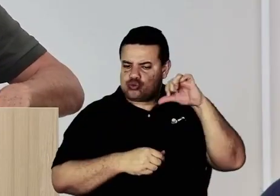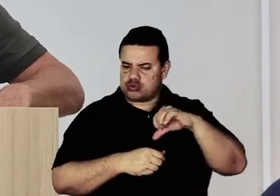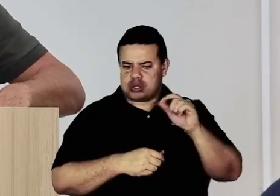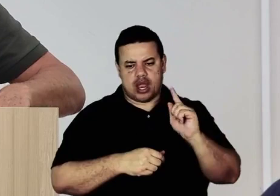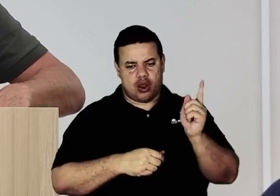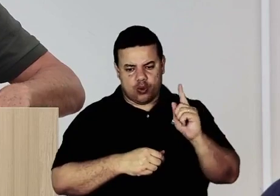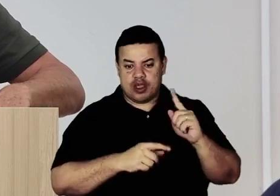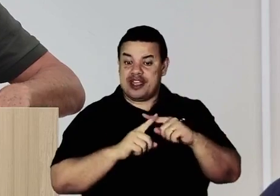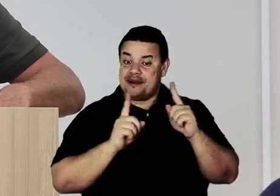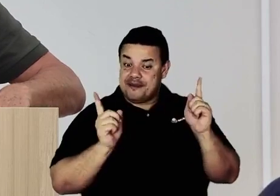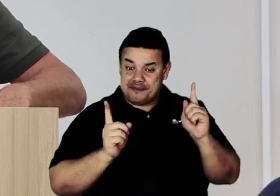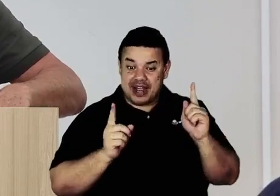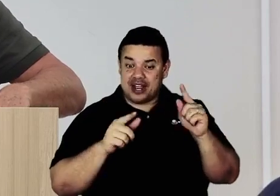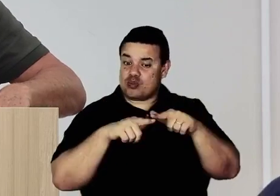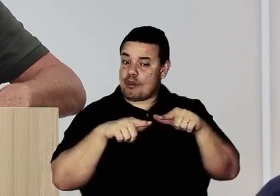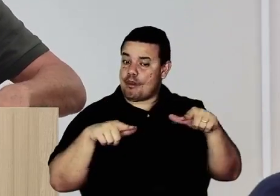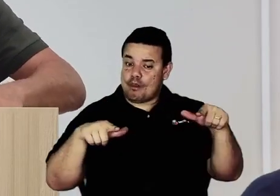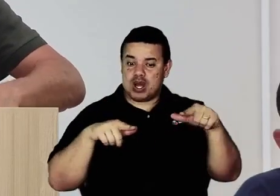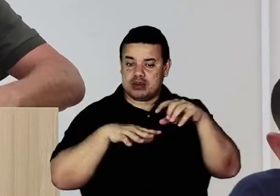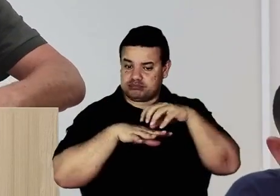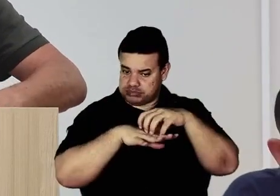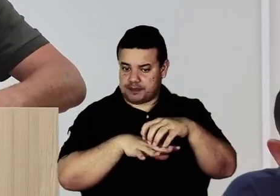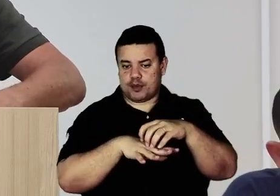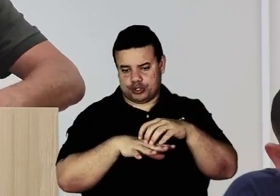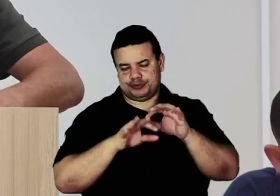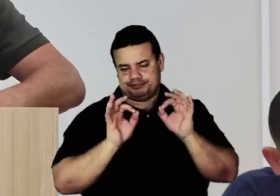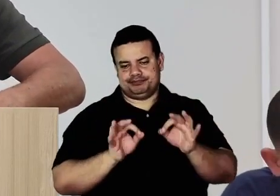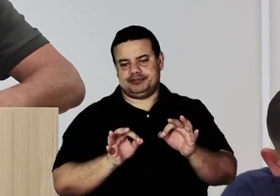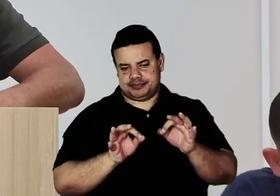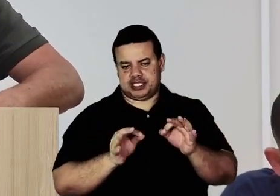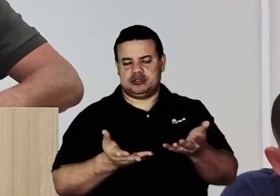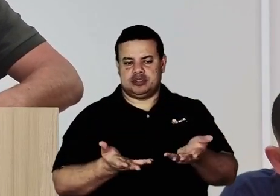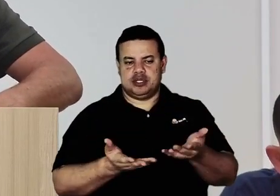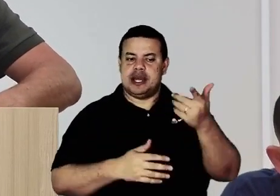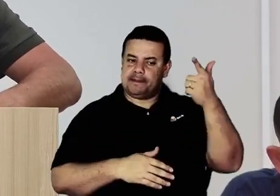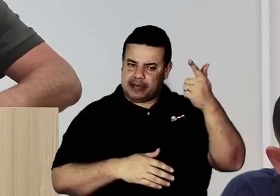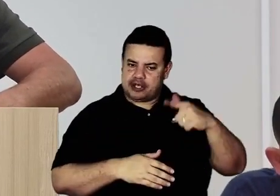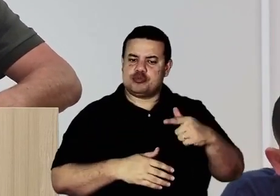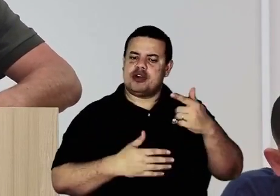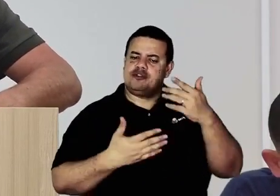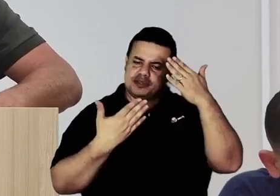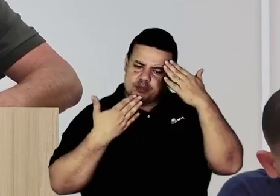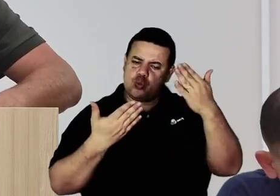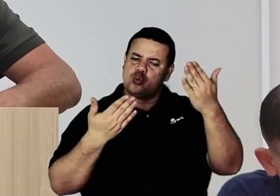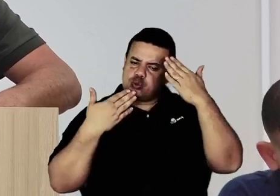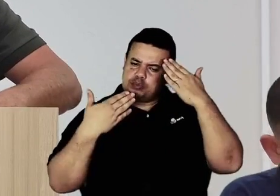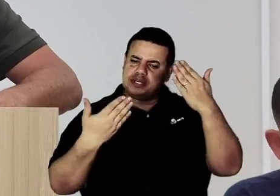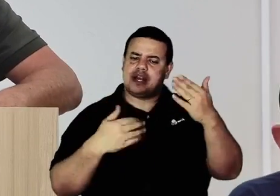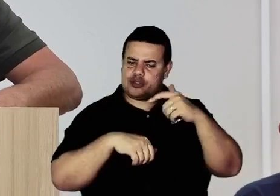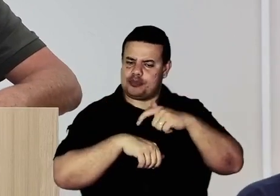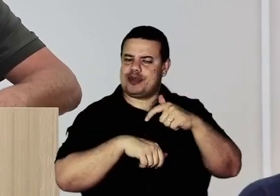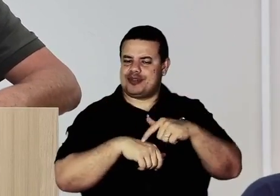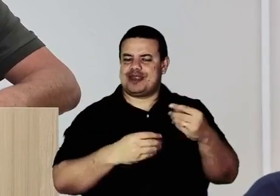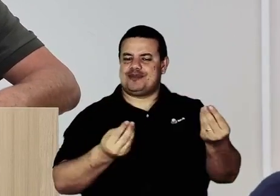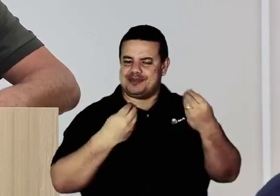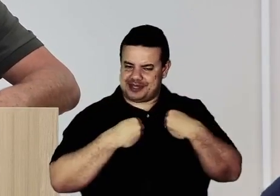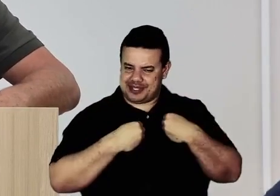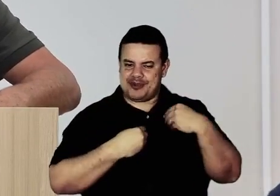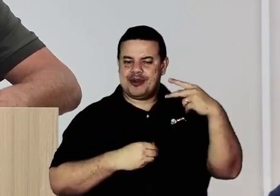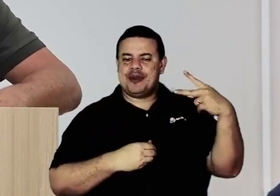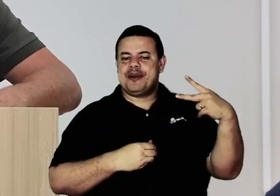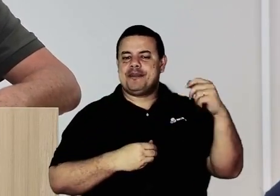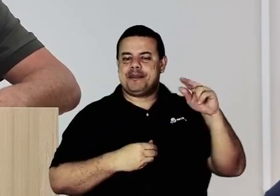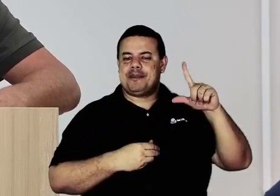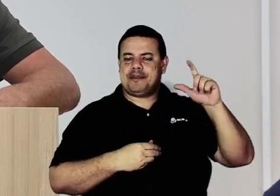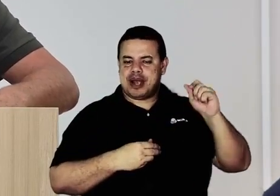está sendo feito o transporte. Então, mais uma vez, muito obrigado pelo espaço concedido. Paulo, tenha paciência que as